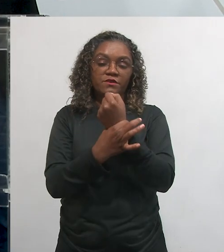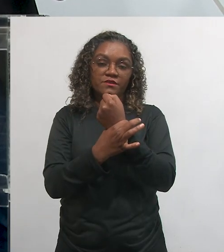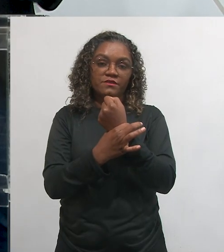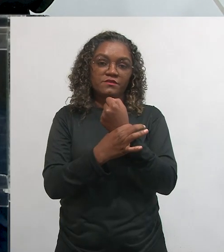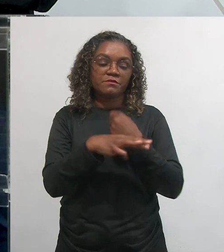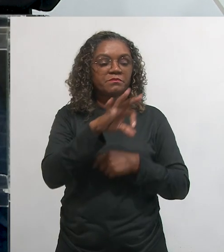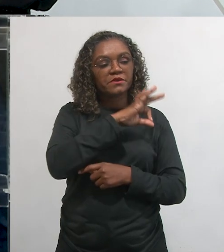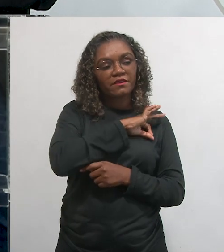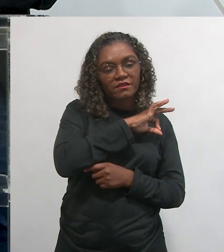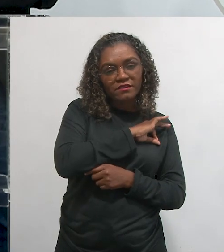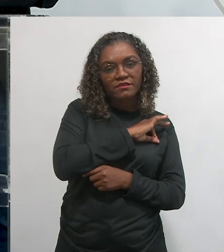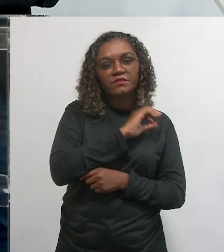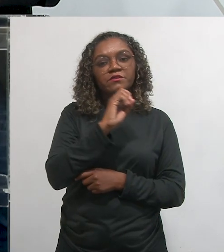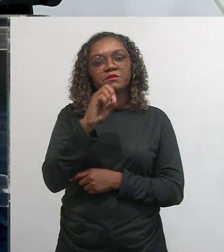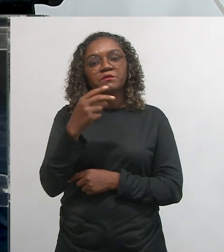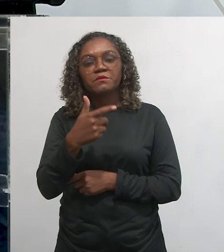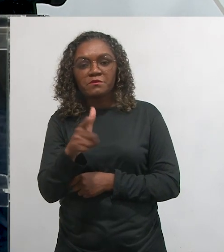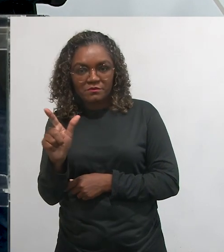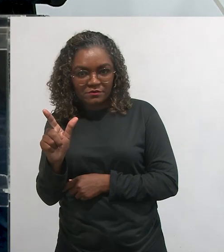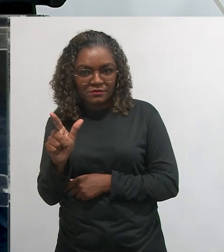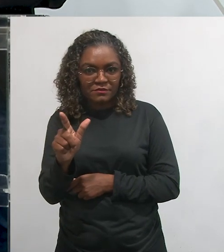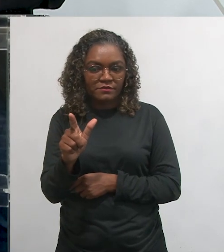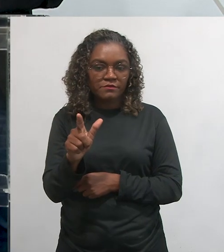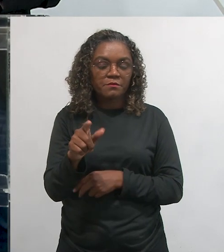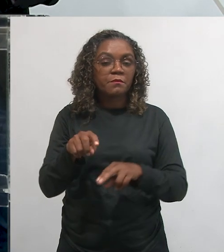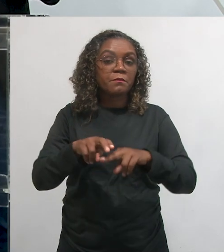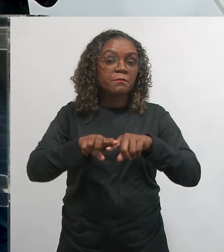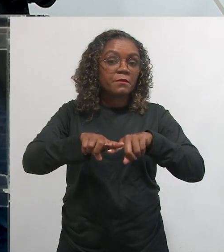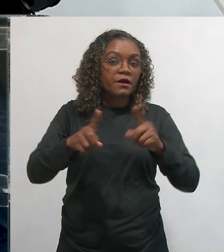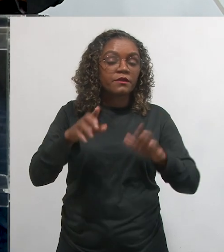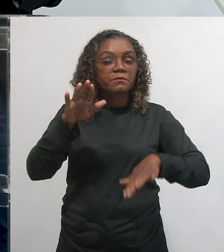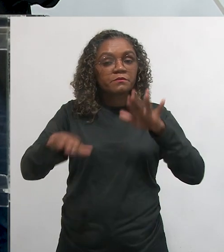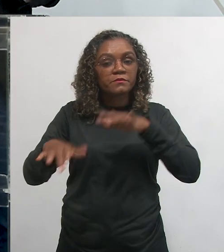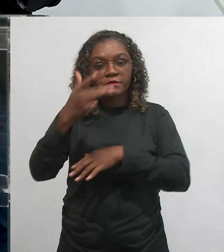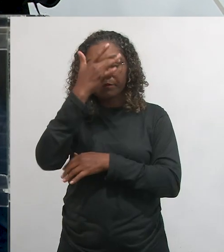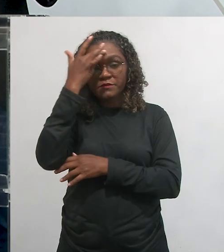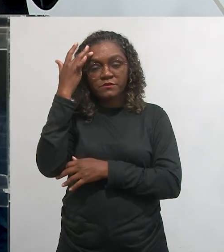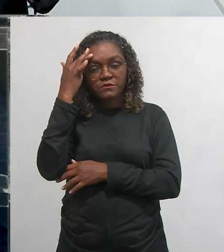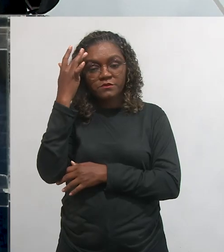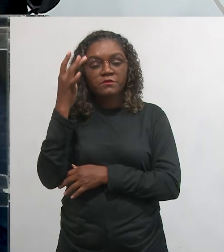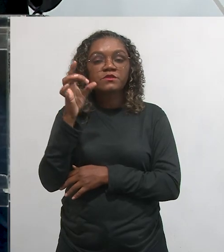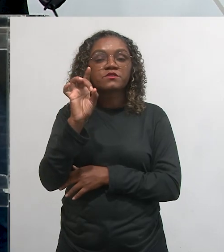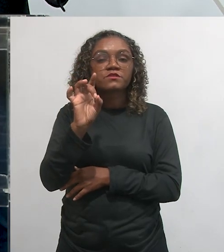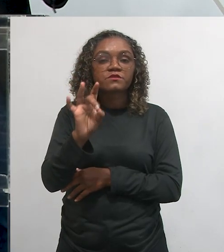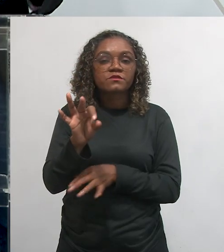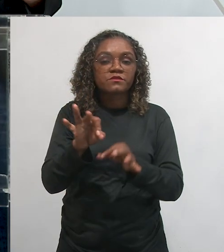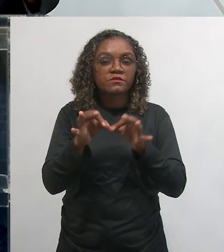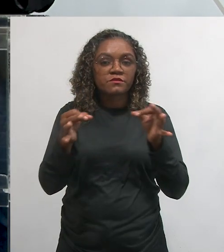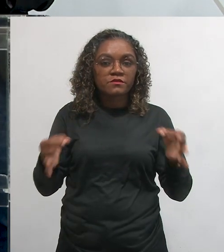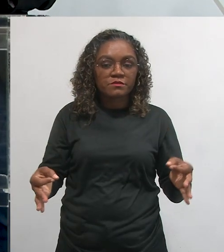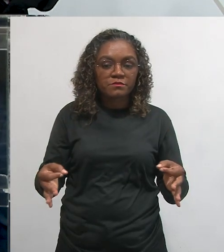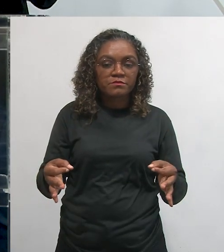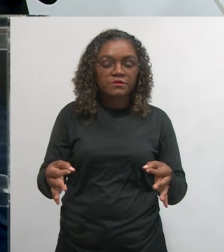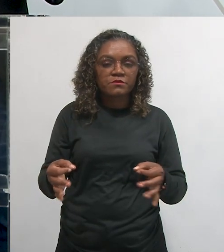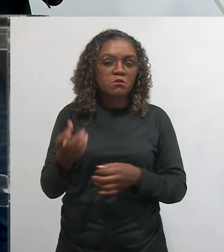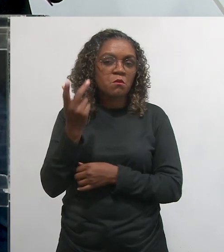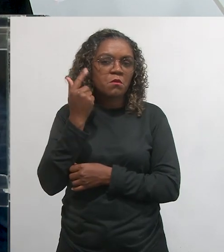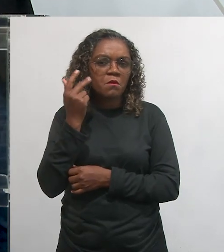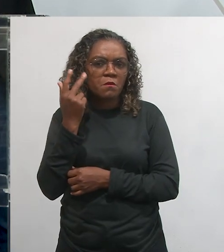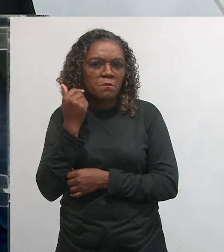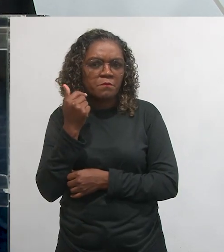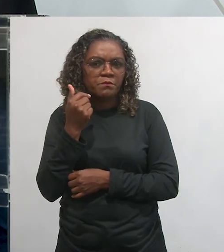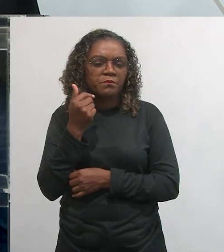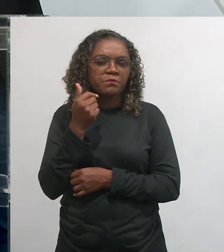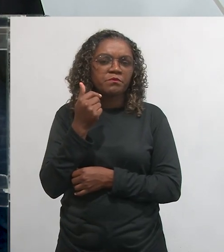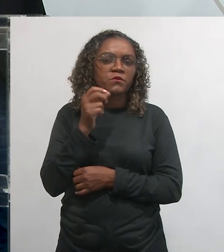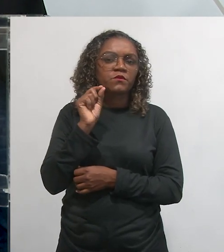a segurança da cidade. As pessoas que lidam mais com a parte do conforto, dos desejos, então vai entrar